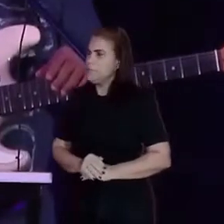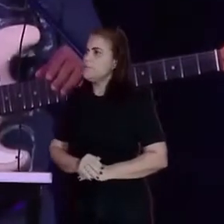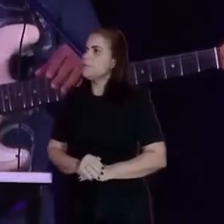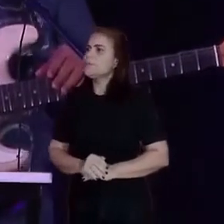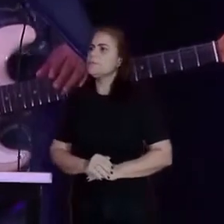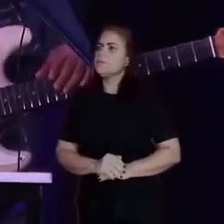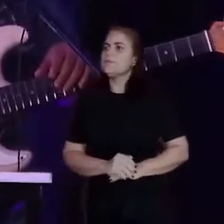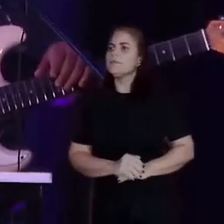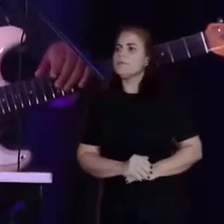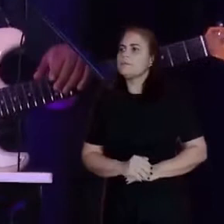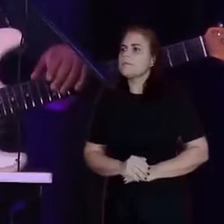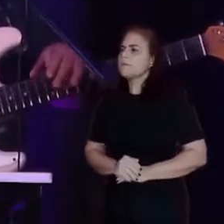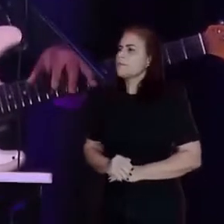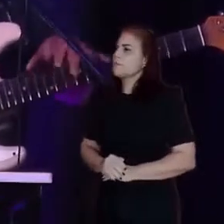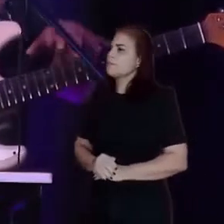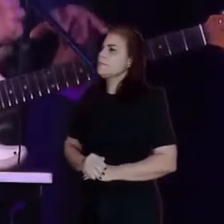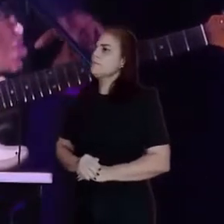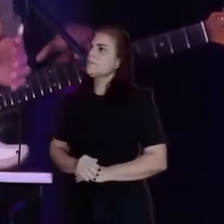tudo